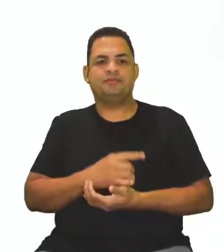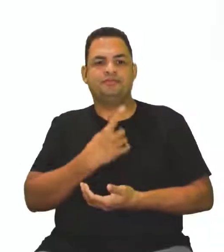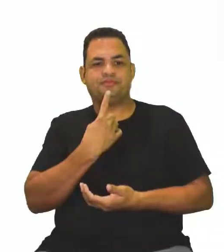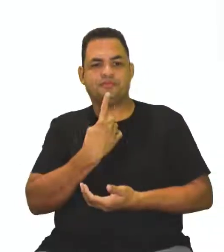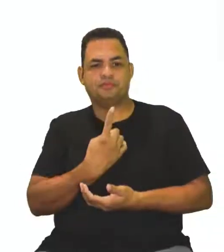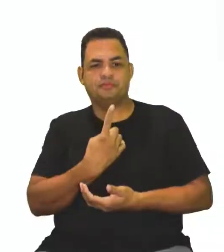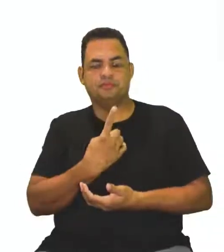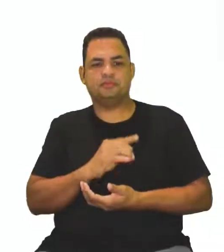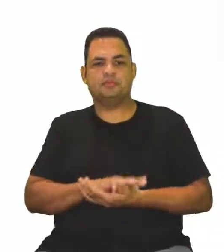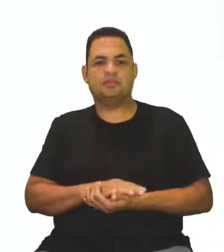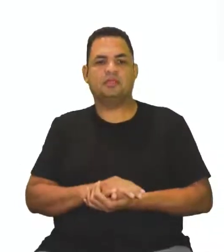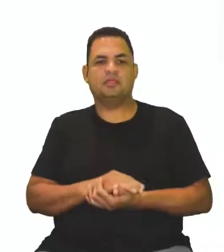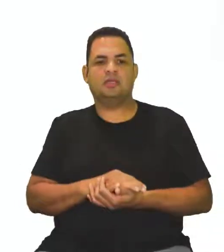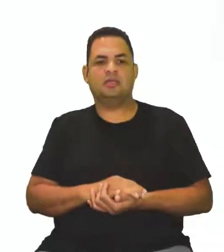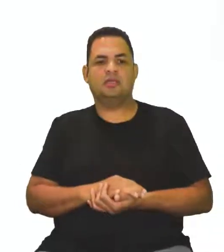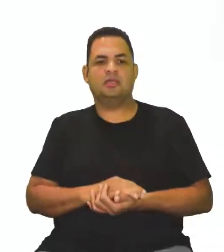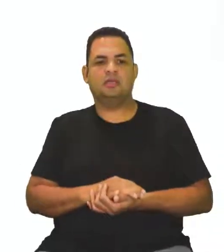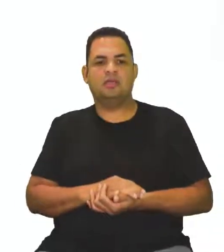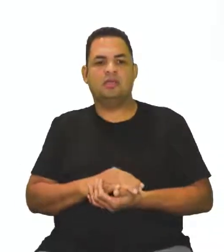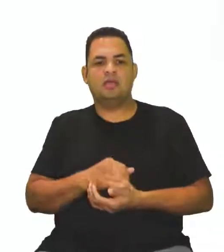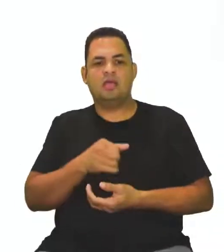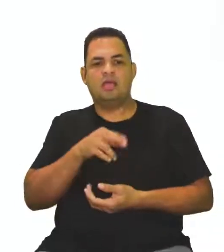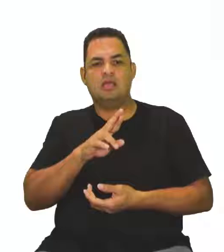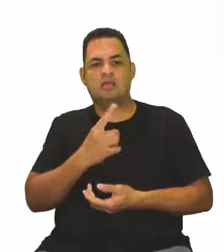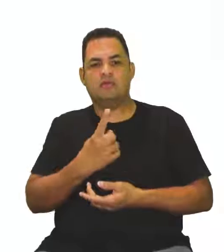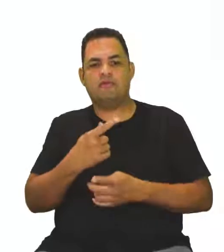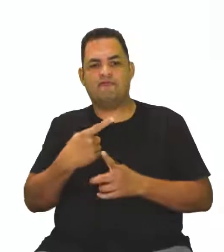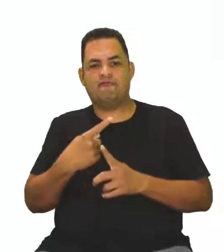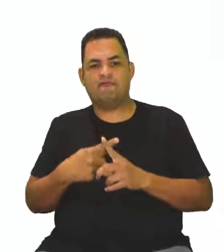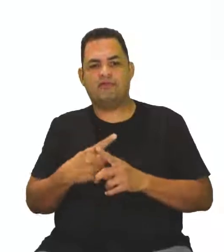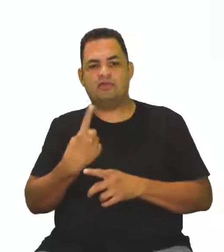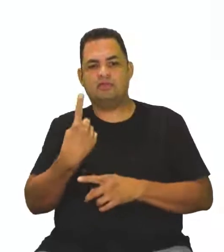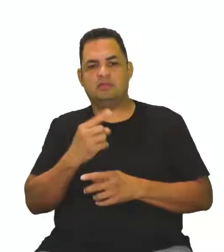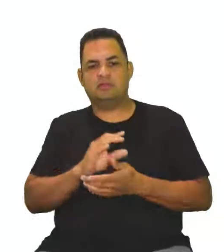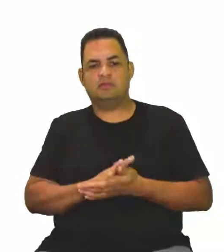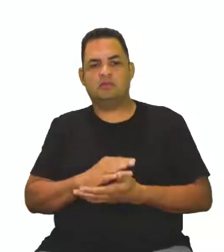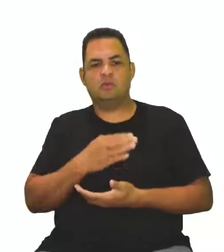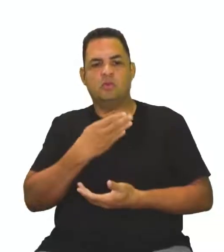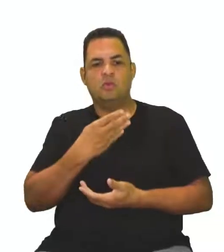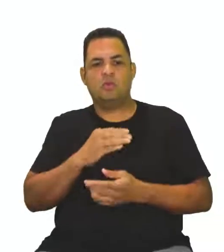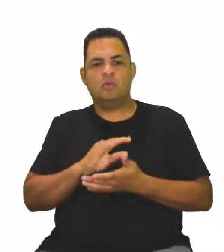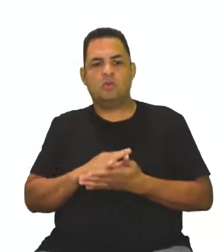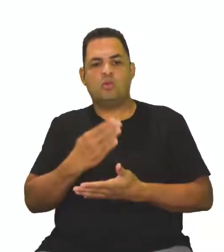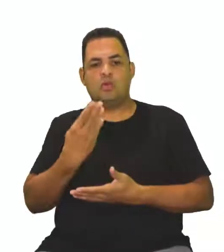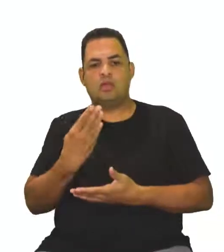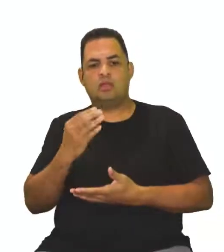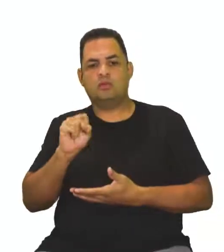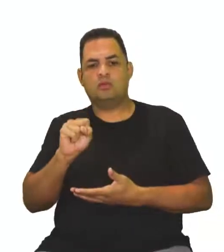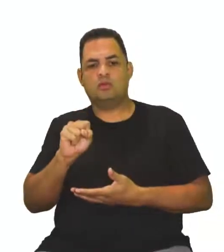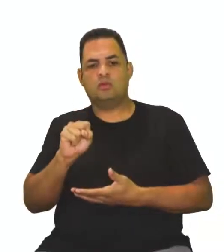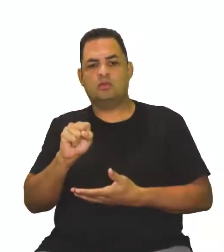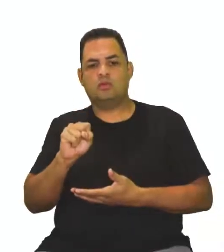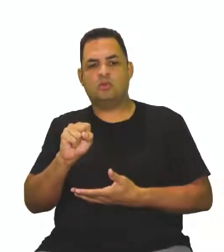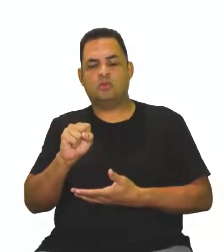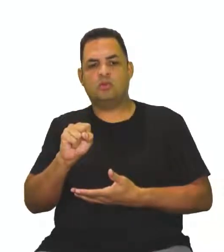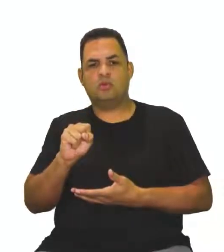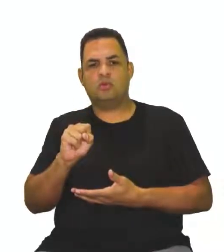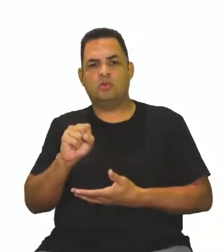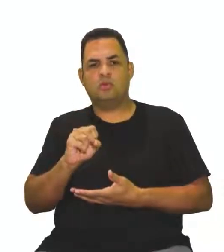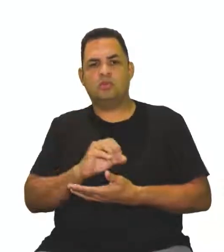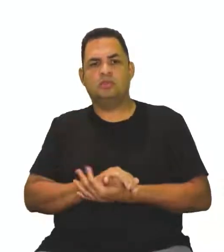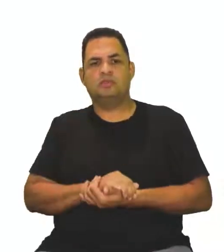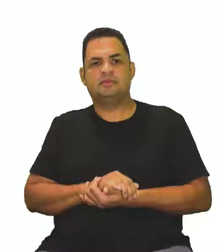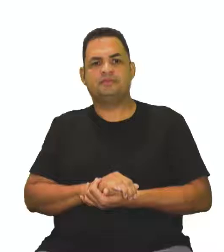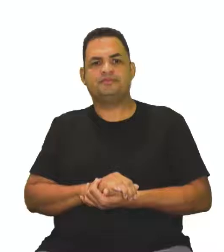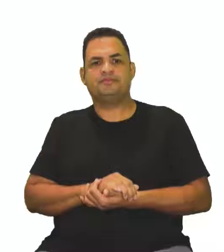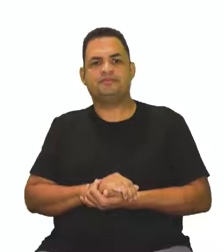vai ser R1 vezes I, que é 48 ohms. Então, aqui está sendo